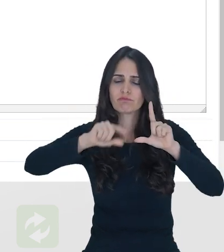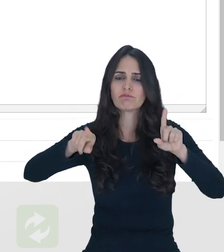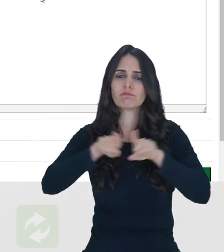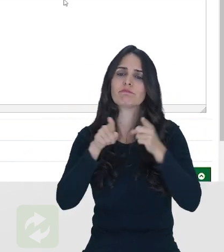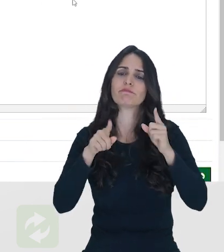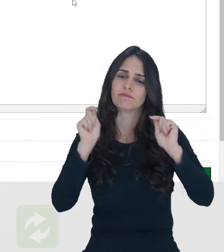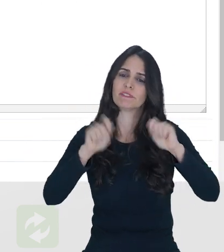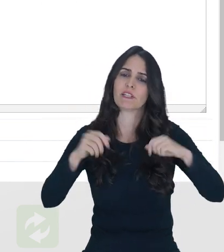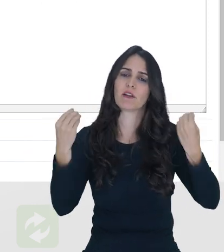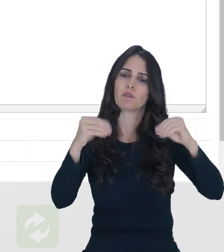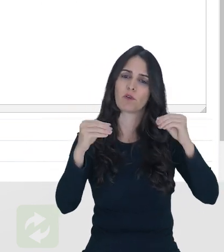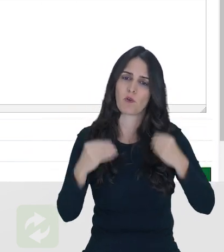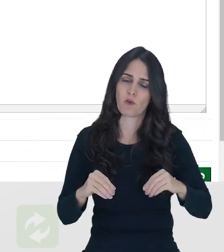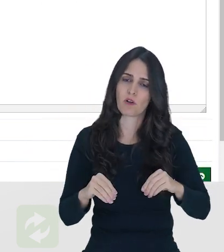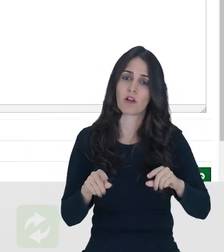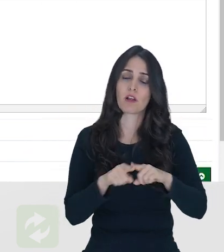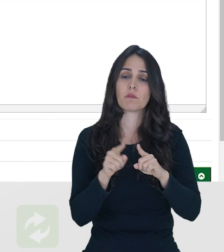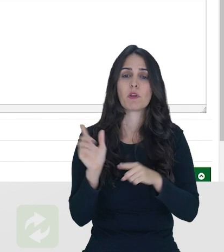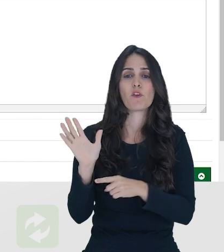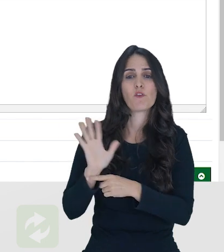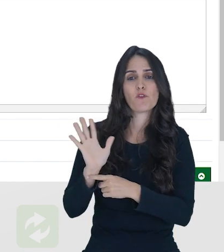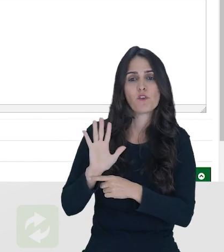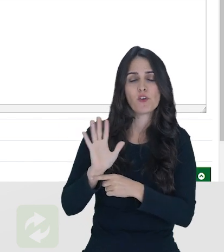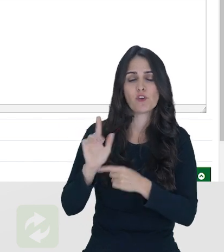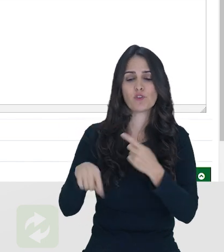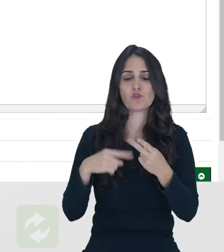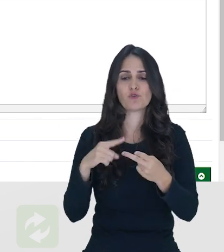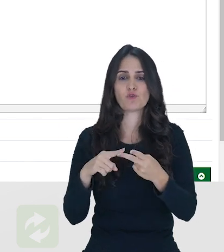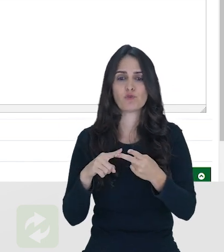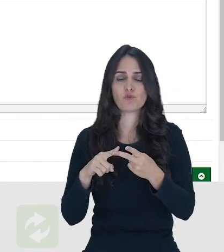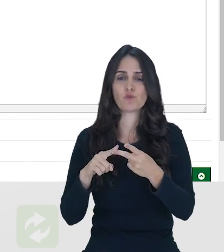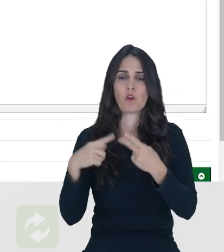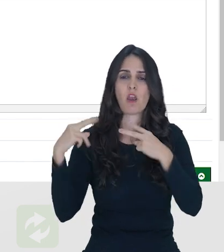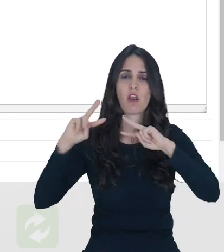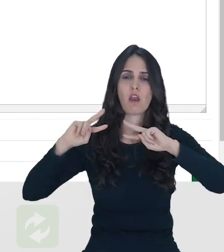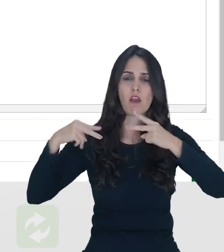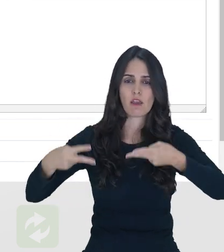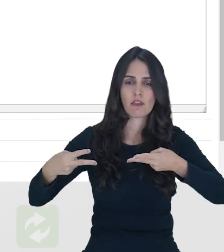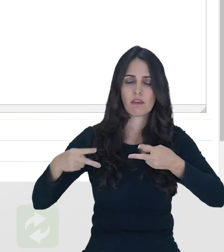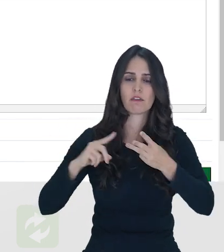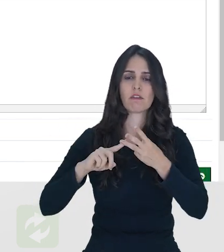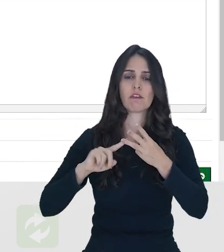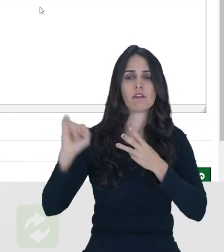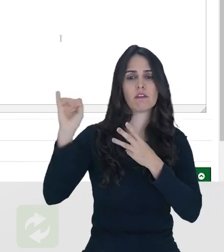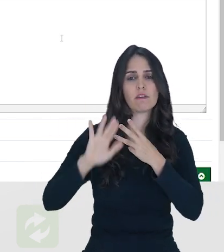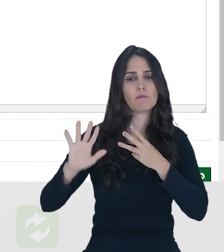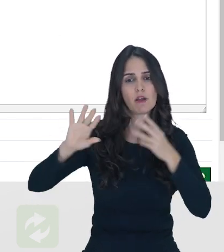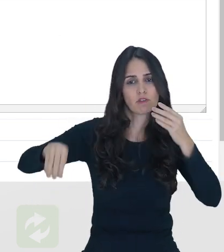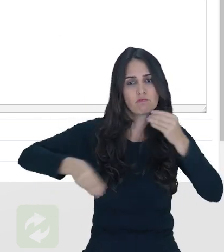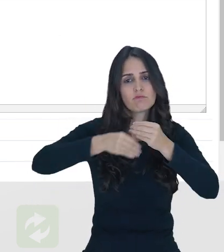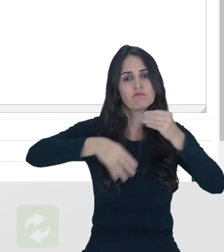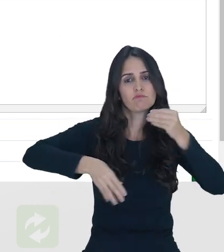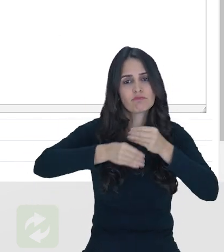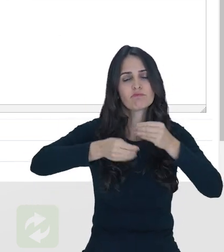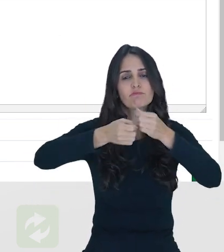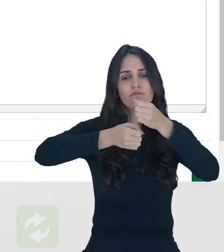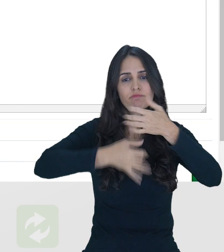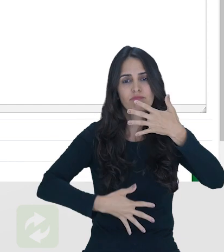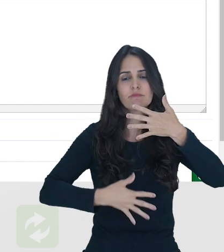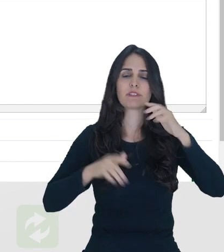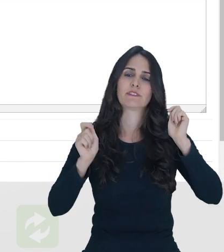tudo mais mas também inserir mídias como imagem hiper links tudo isso que você